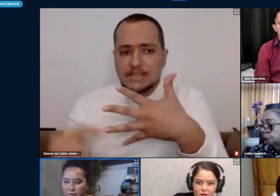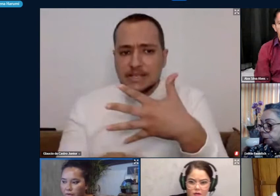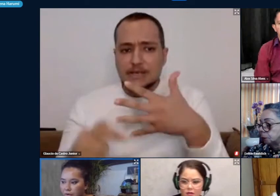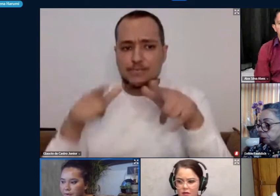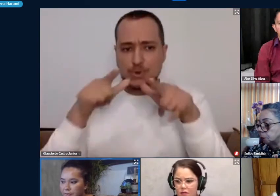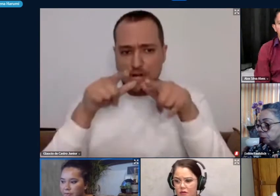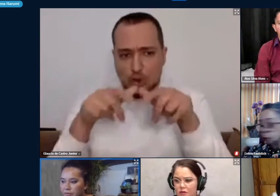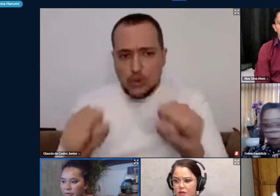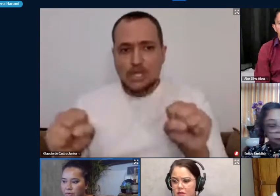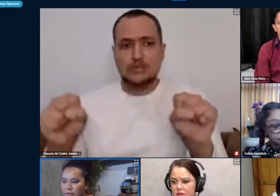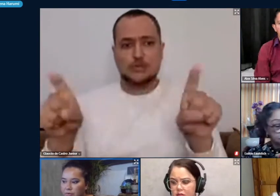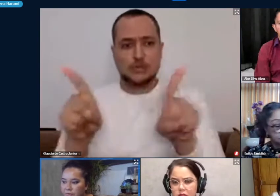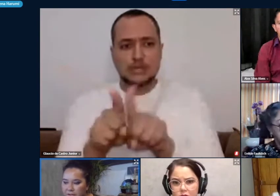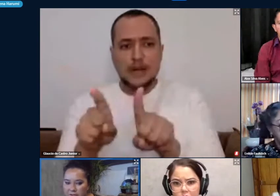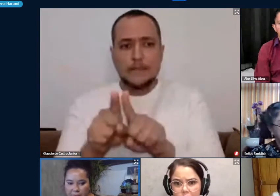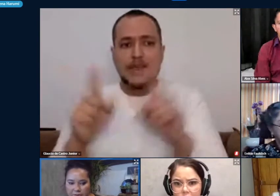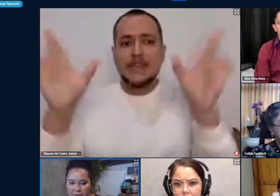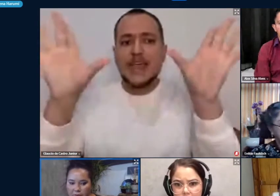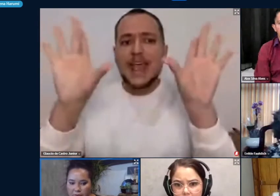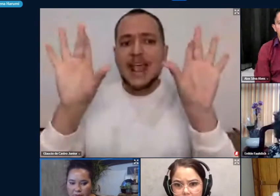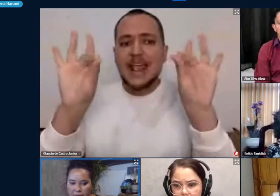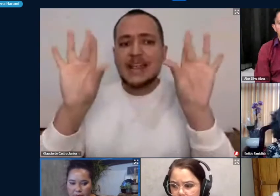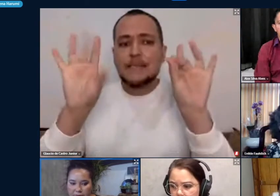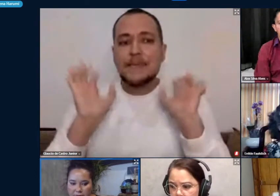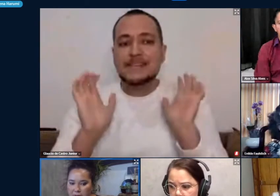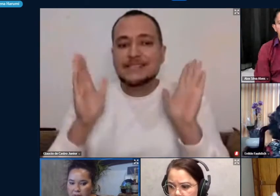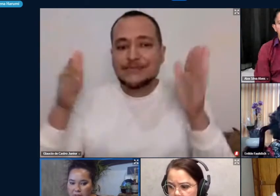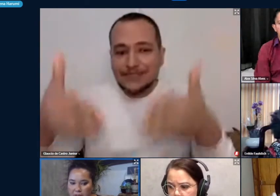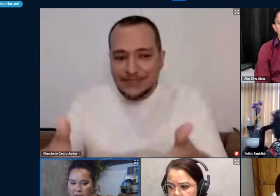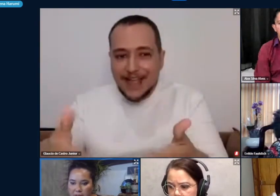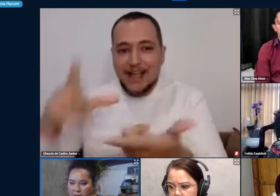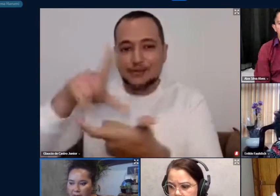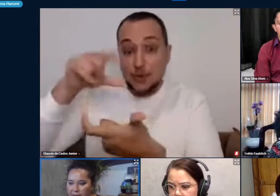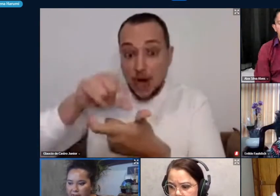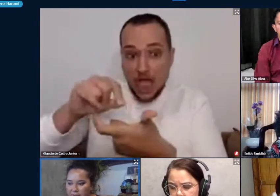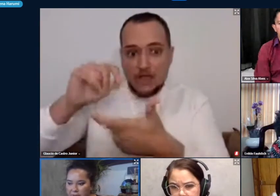Você colocou e pontuou os princípios teóricos